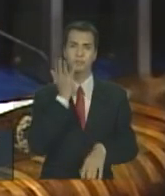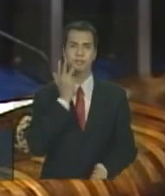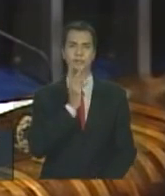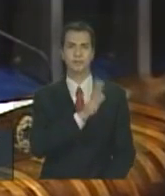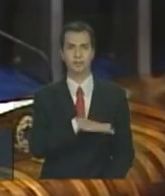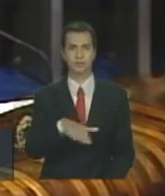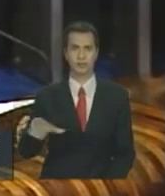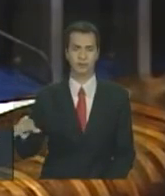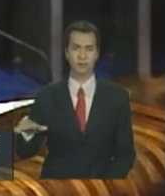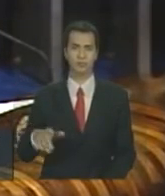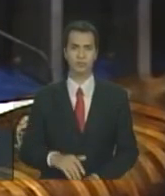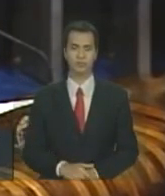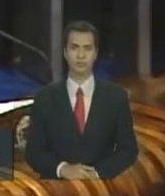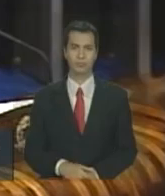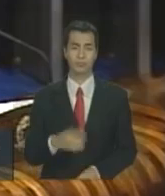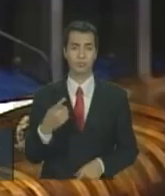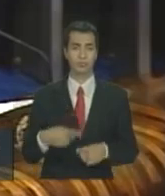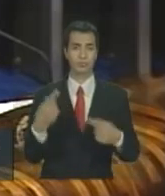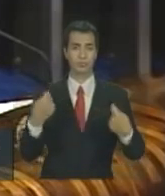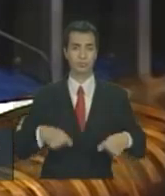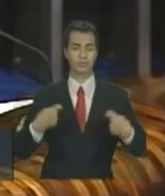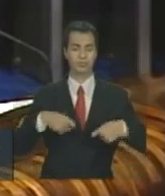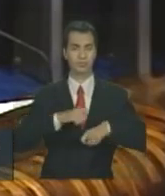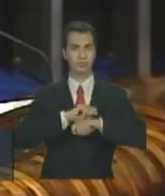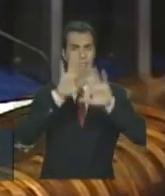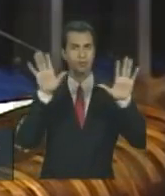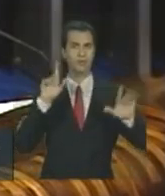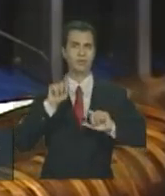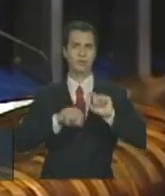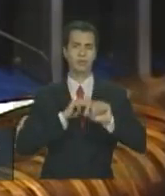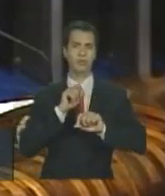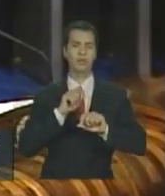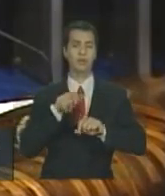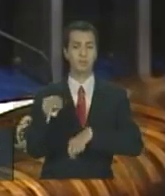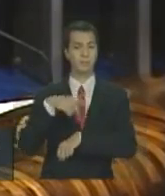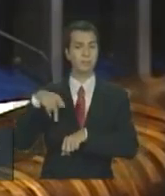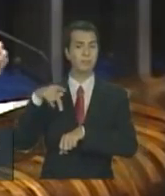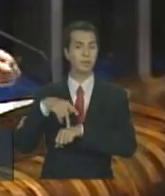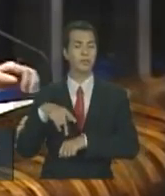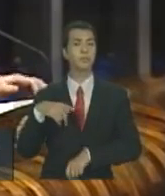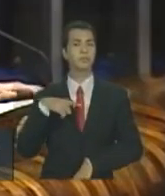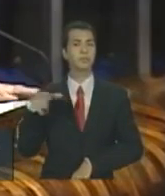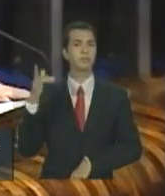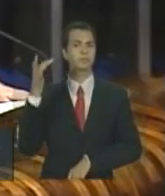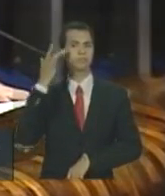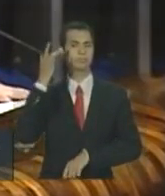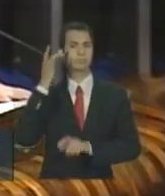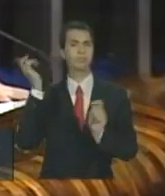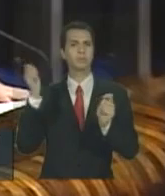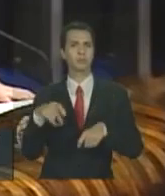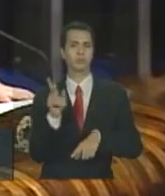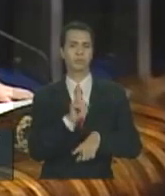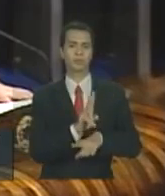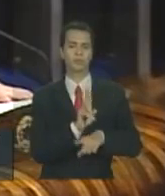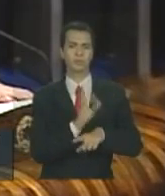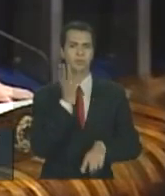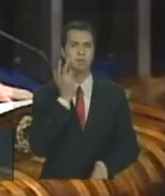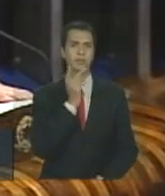nós temos de ter clareza que um país é medido também pela sua capacidade de proteger as